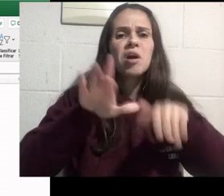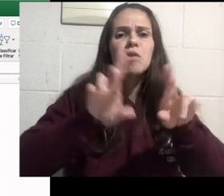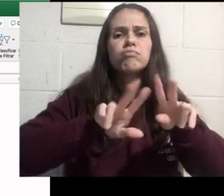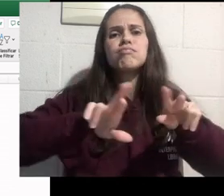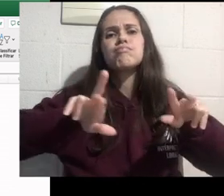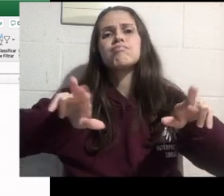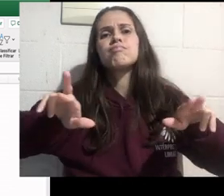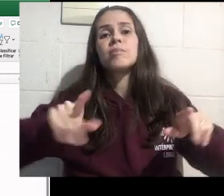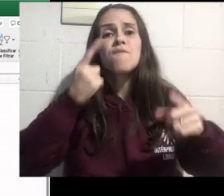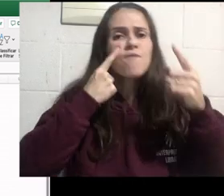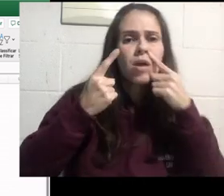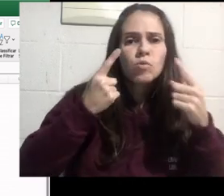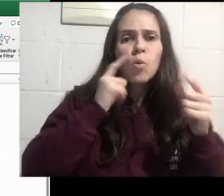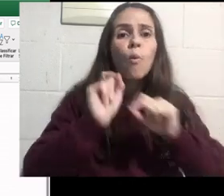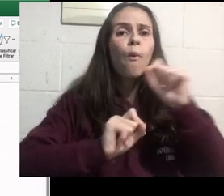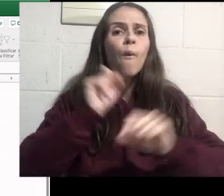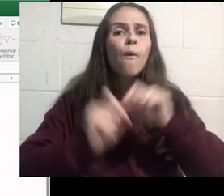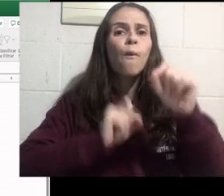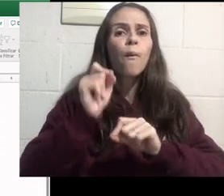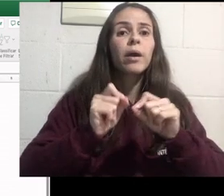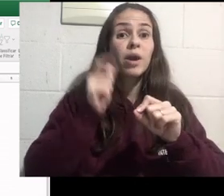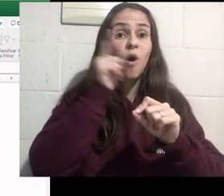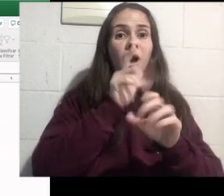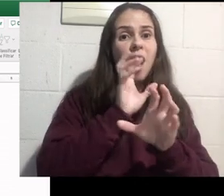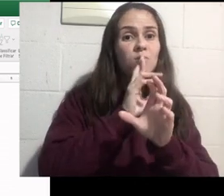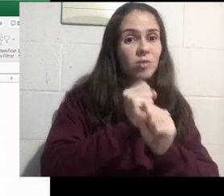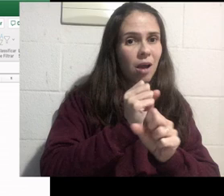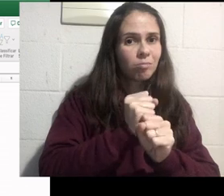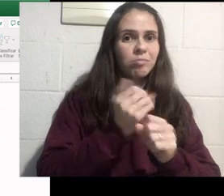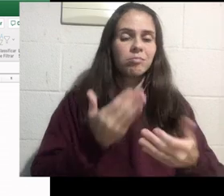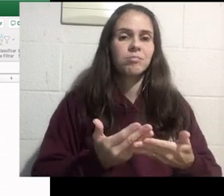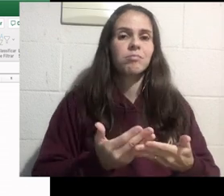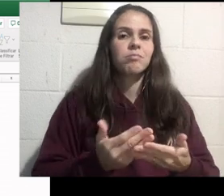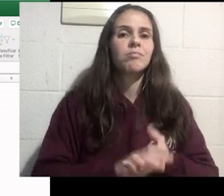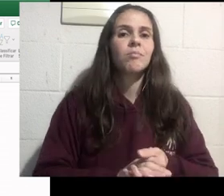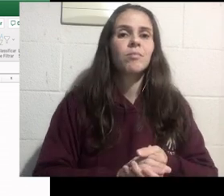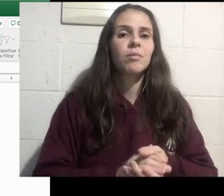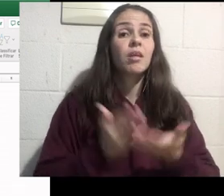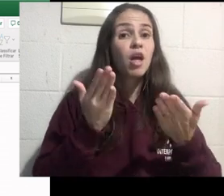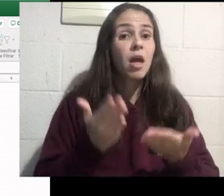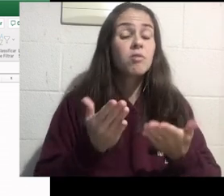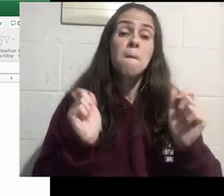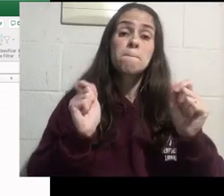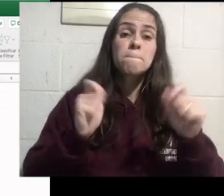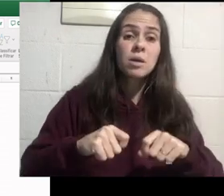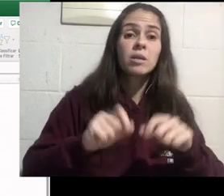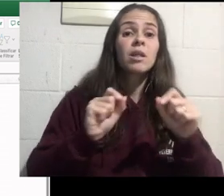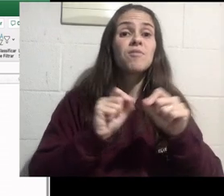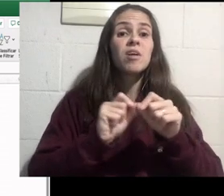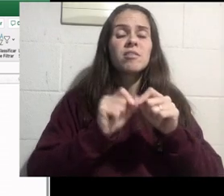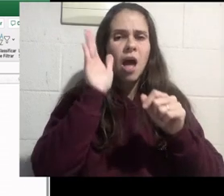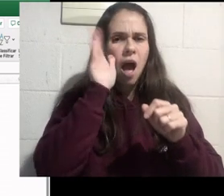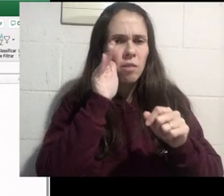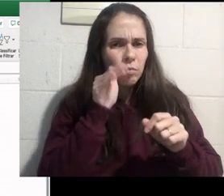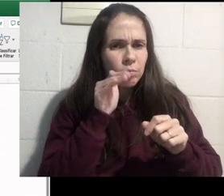de fatores e vendo, né, aqui o que está dando em termos de resultado para a mini empresa. Então, essa possibilidade de